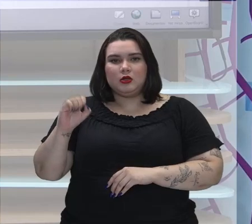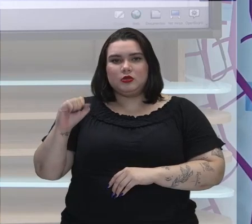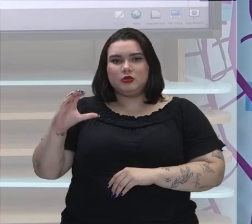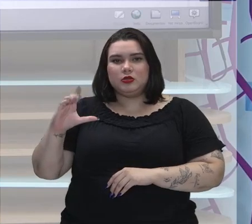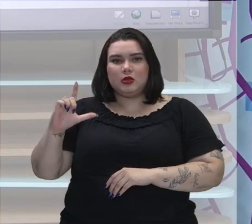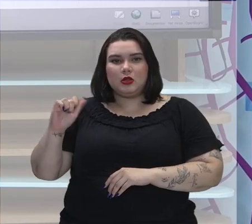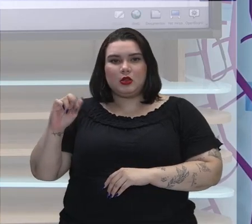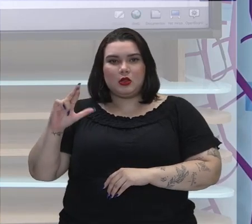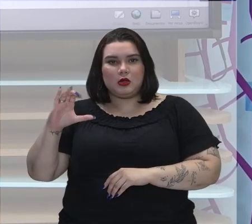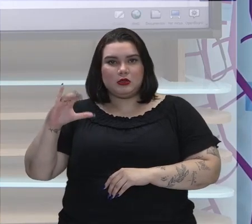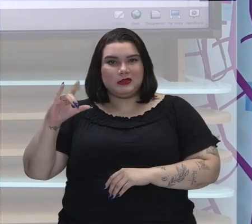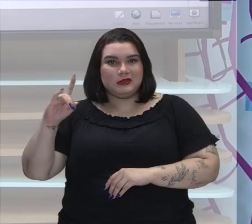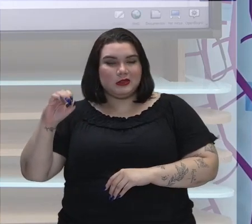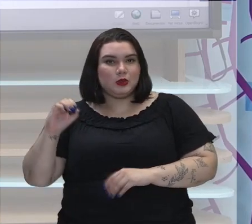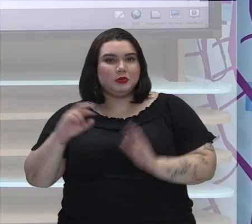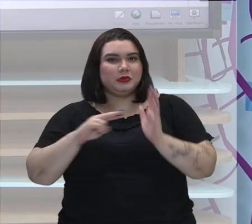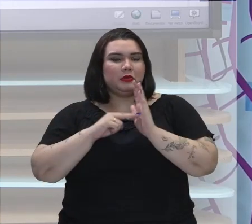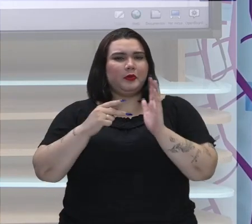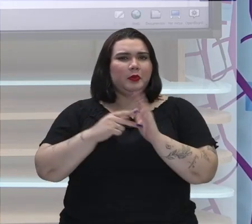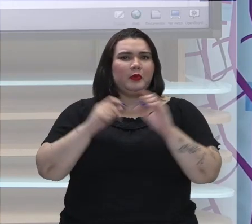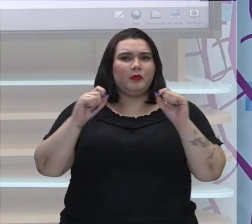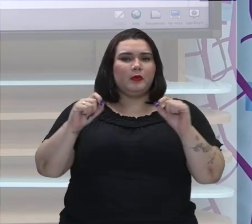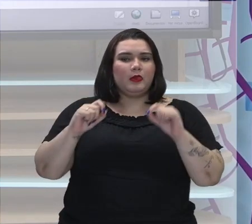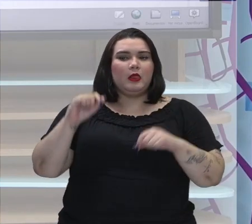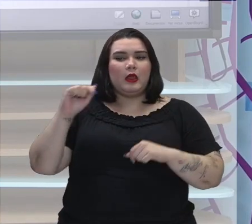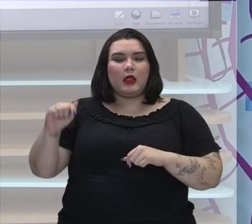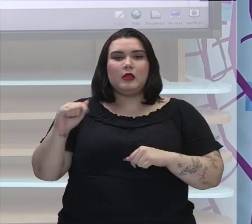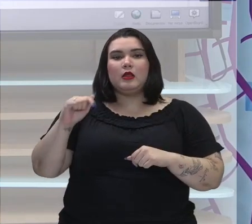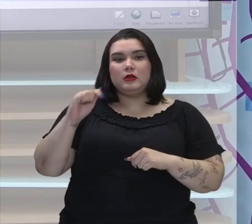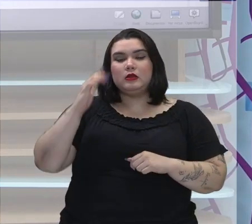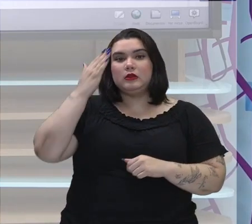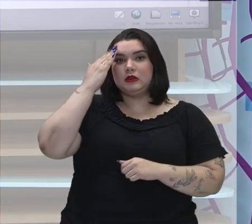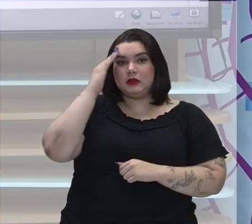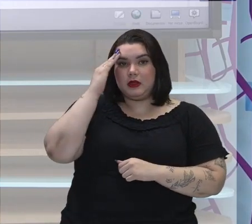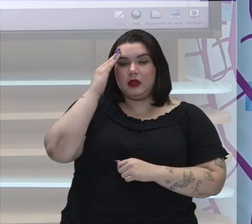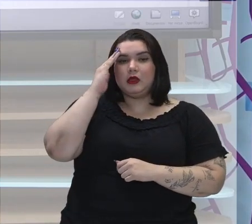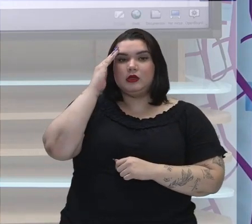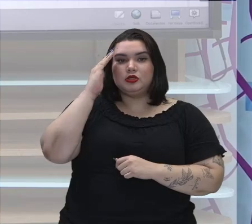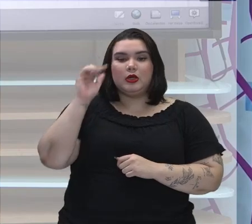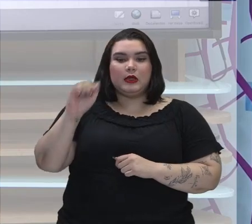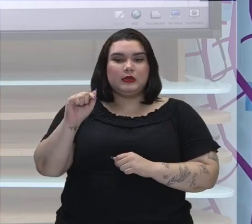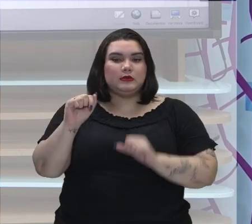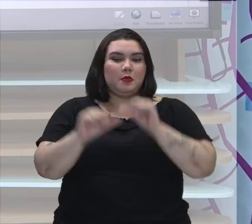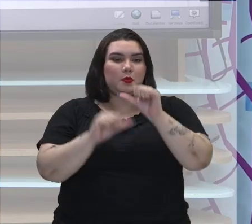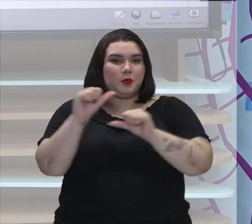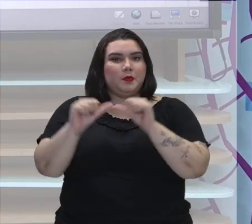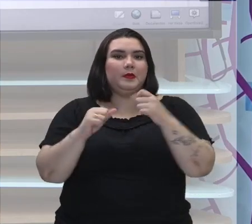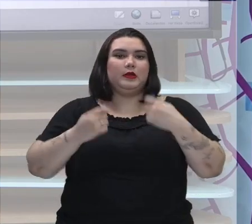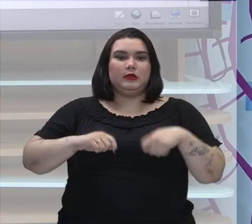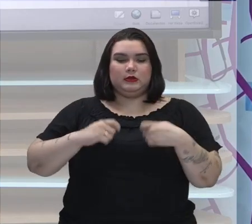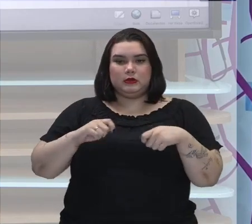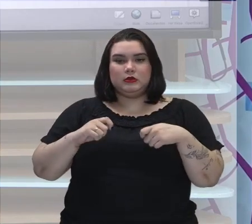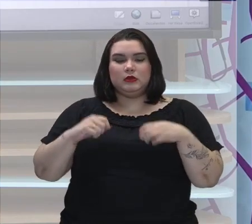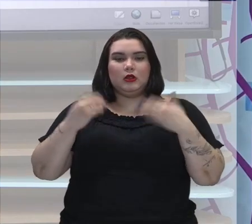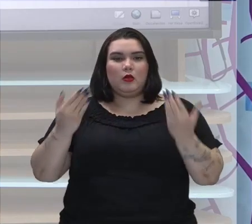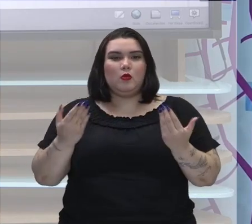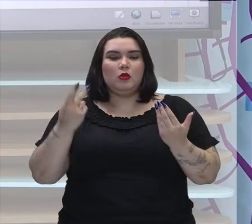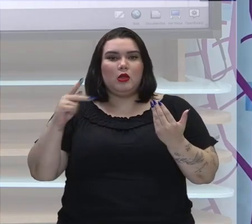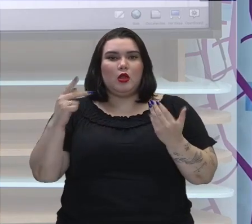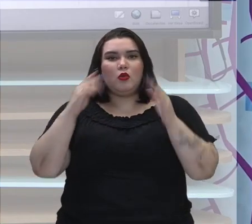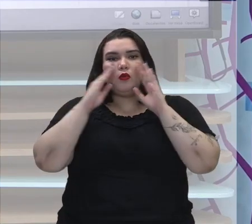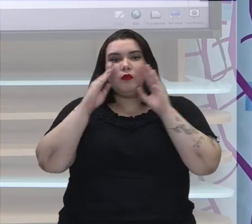numa mudança dessa lógica, que é justamente o quê? Ele vai